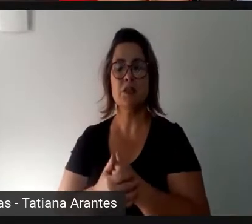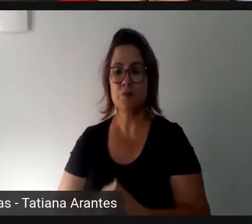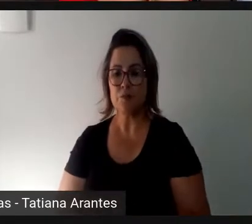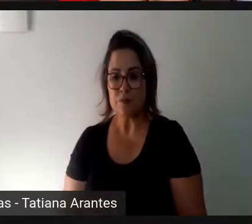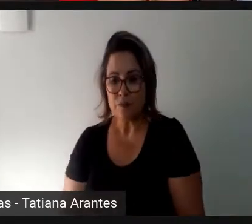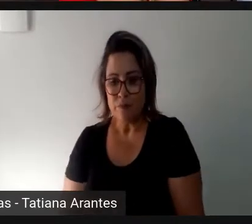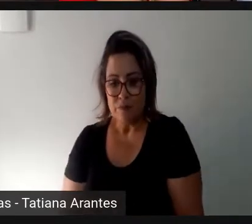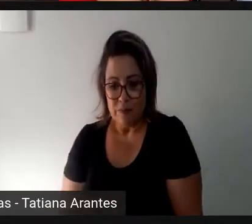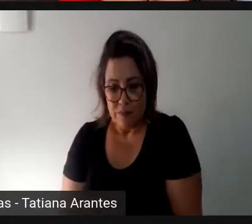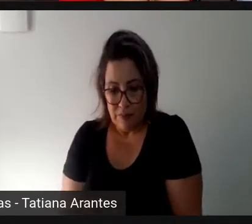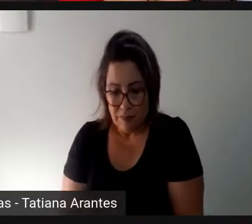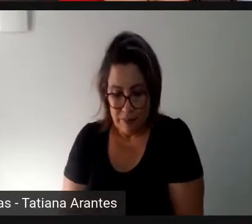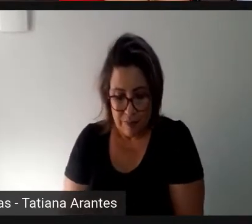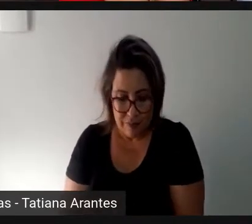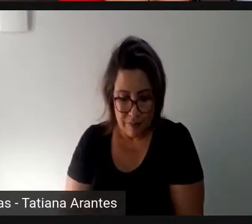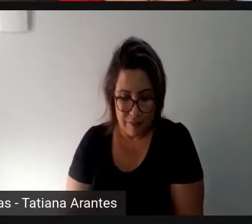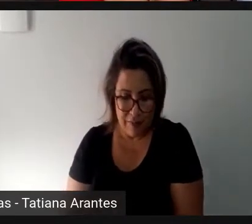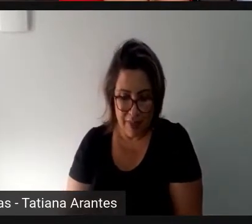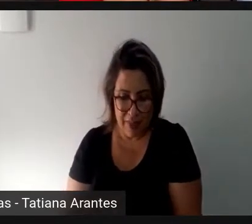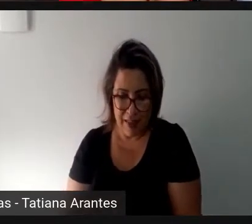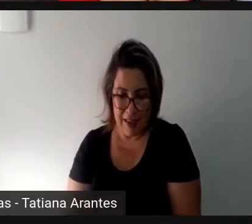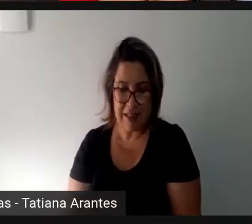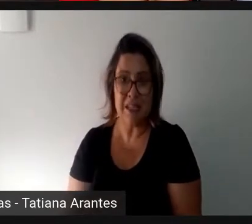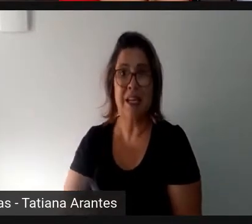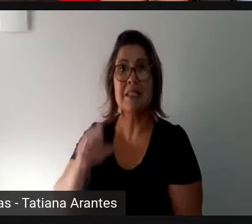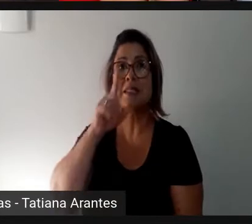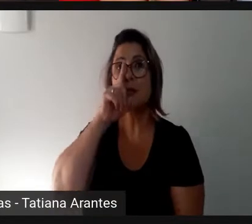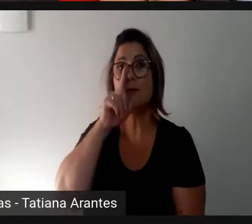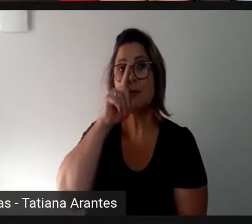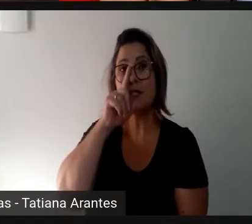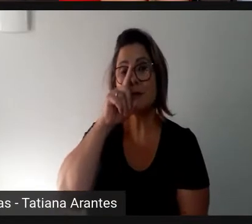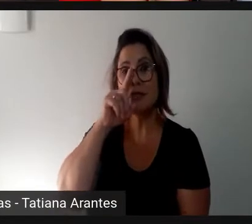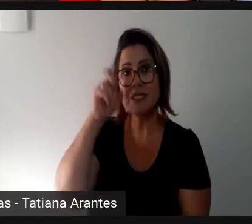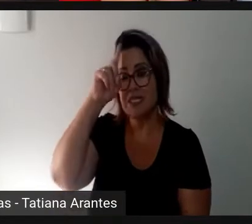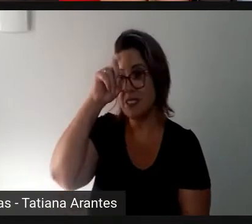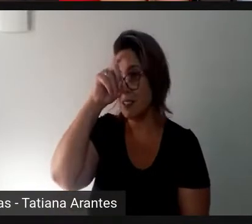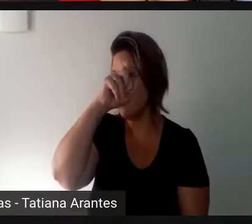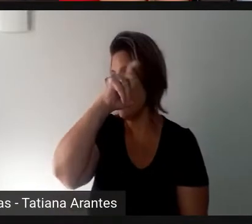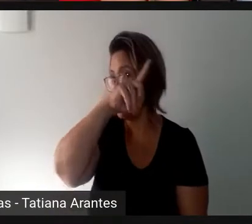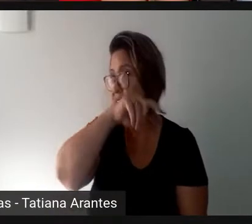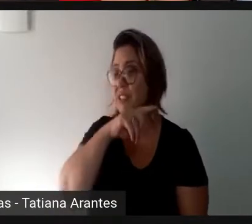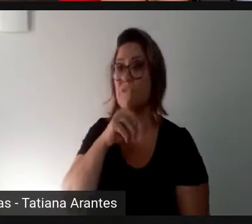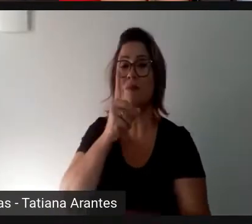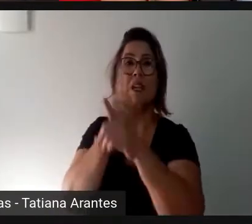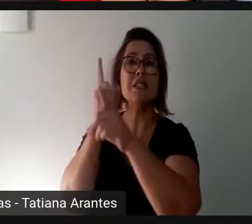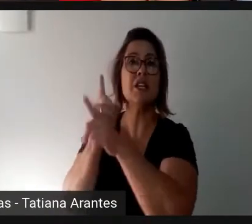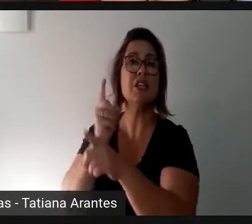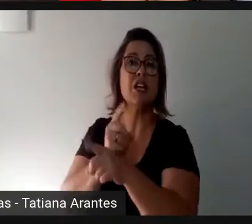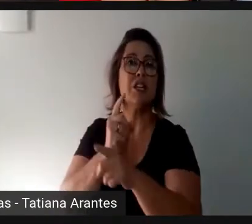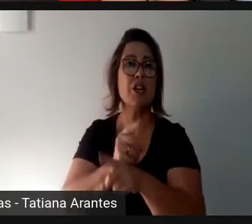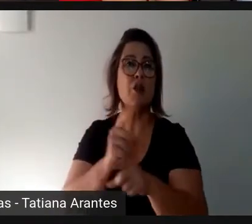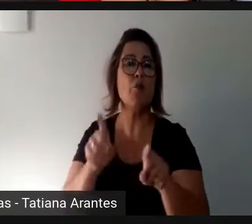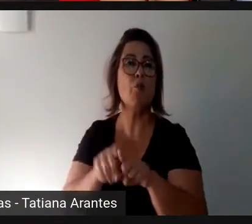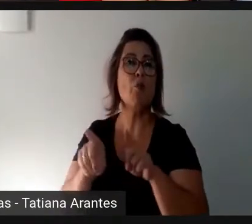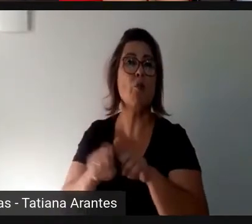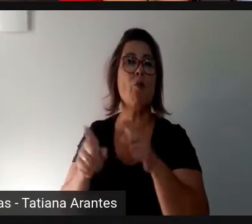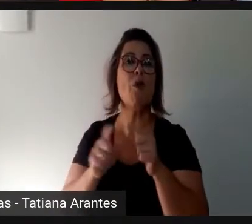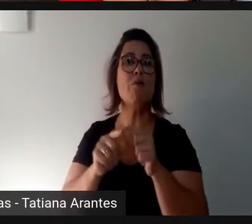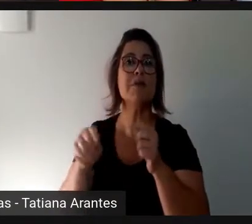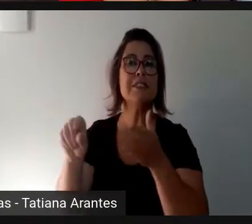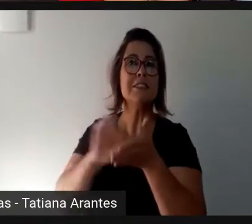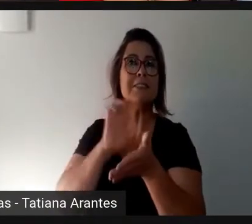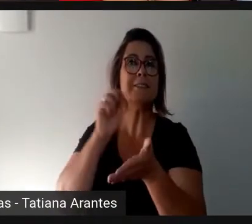cria dificuldade para vender facilidade, vou dizer aqui uma outra letra. Órgãos com alto poder de caneta também têm